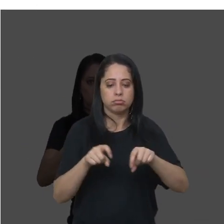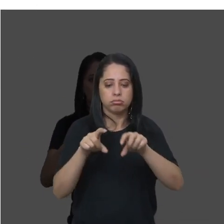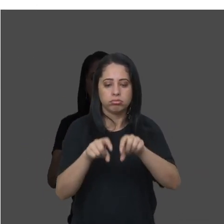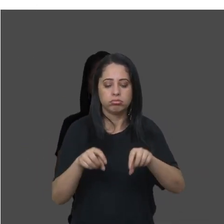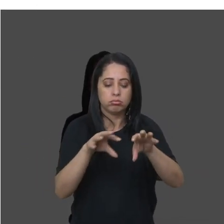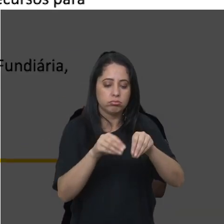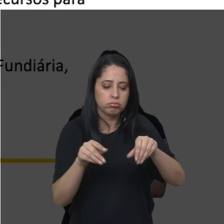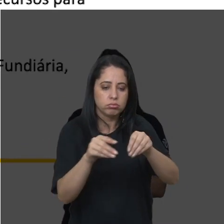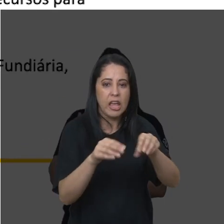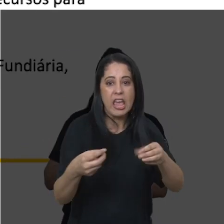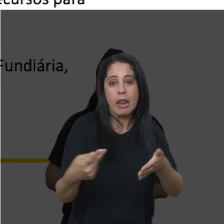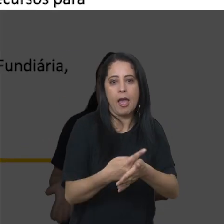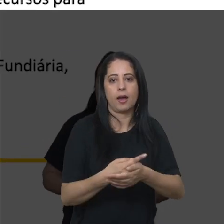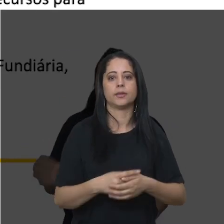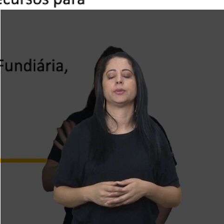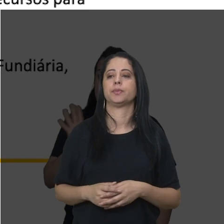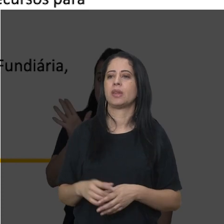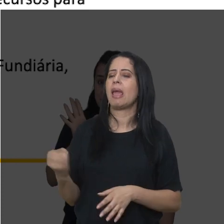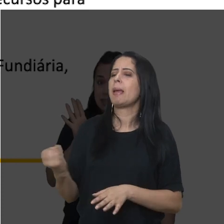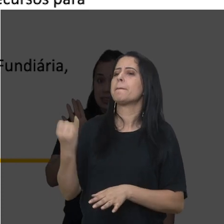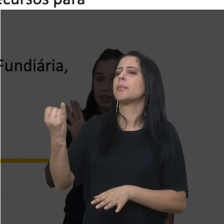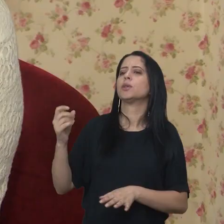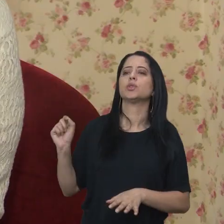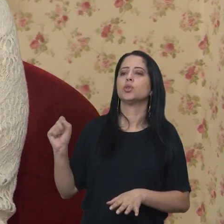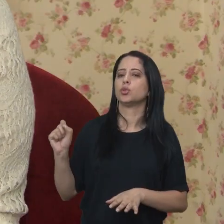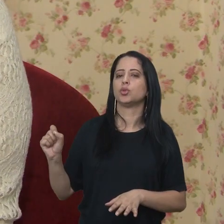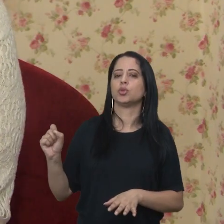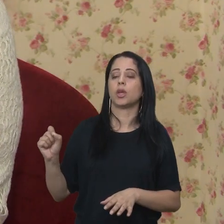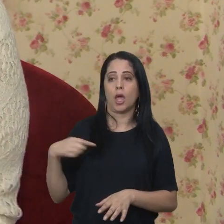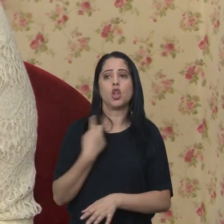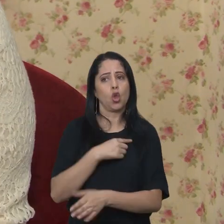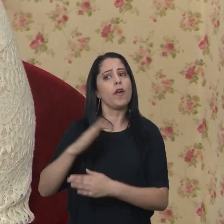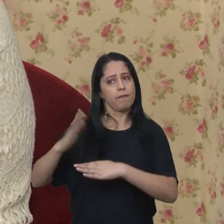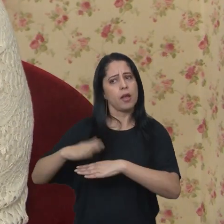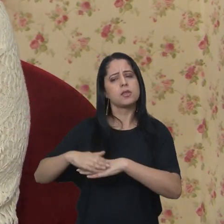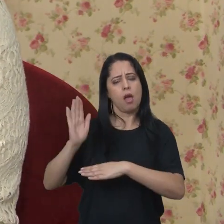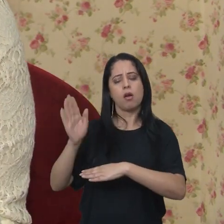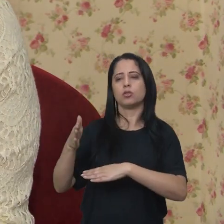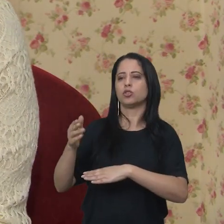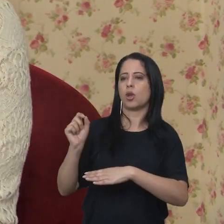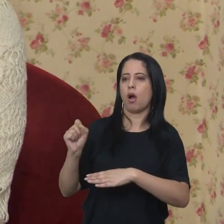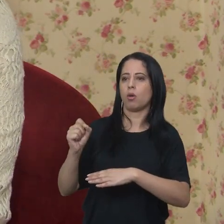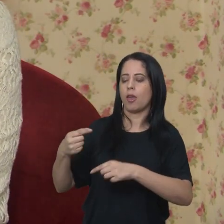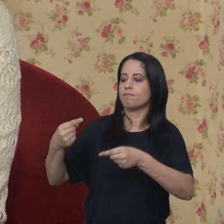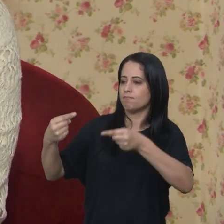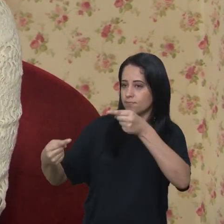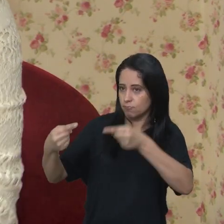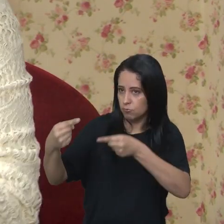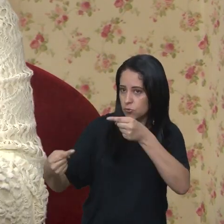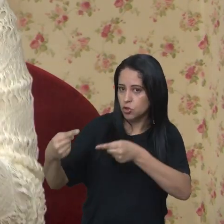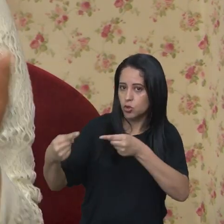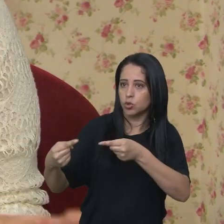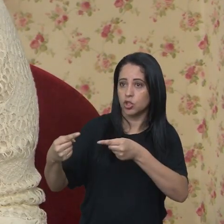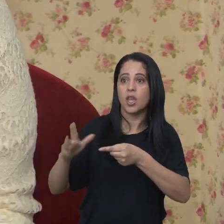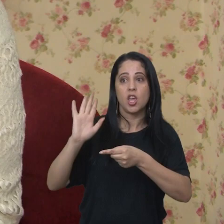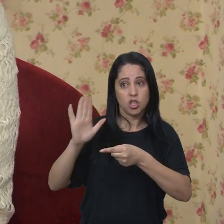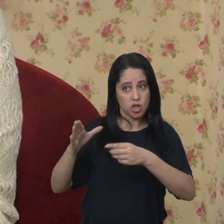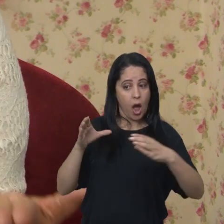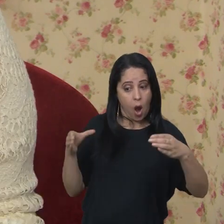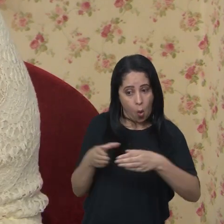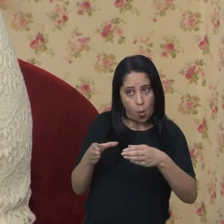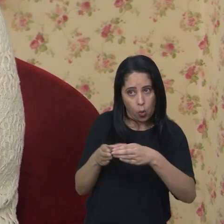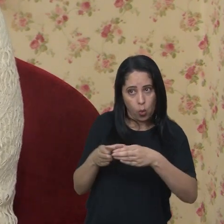loteamentos irregulares para tentar uma solução para o tema. O que é importante que a gente está fazendo é fazer